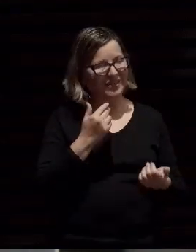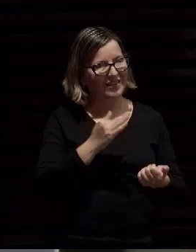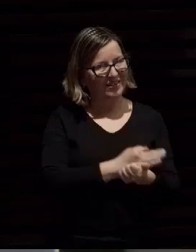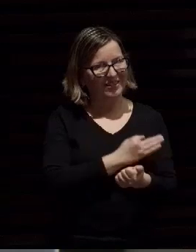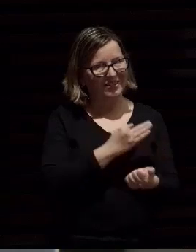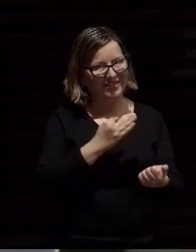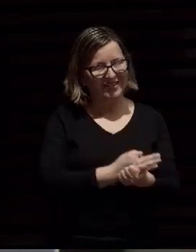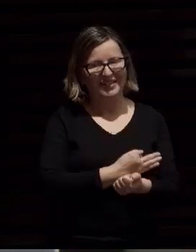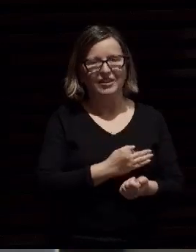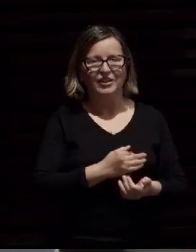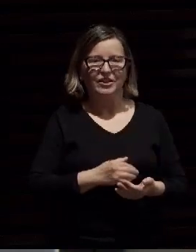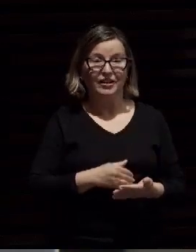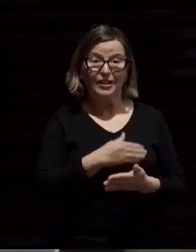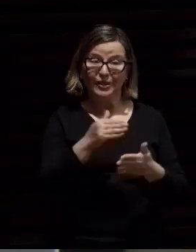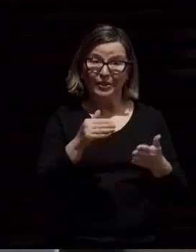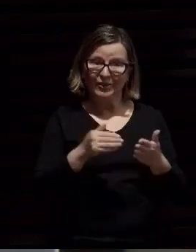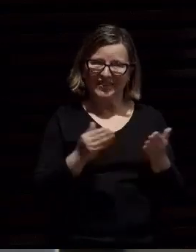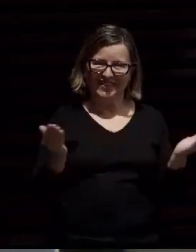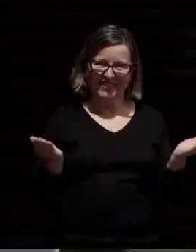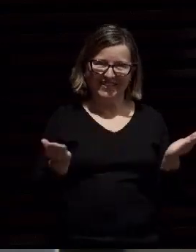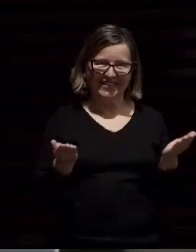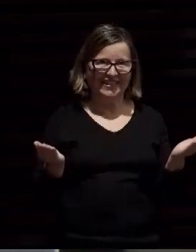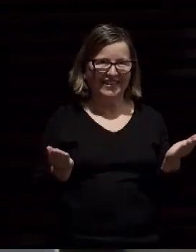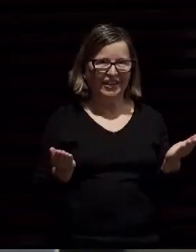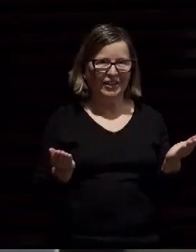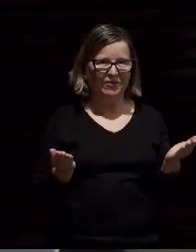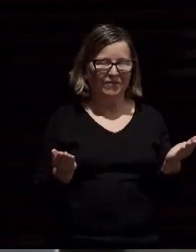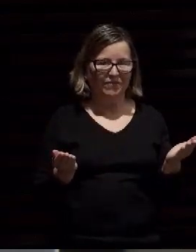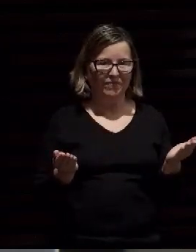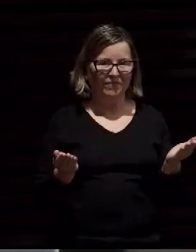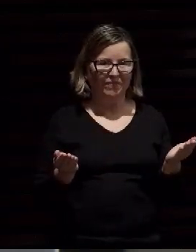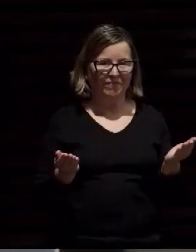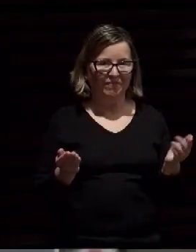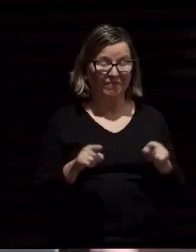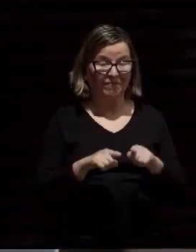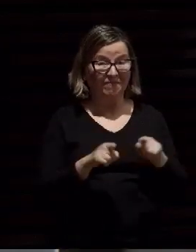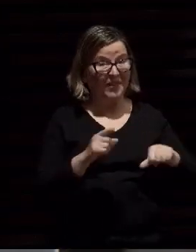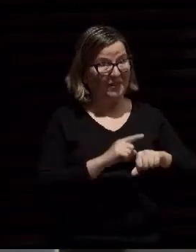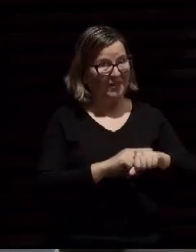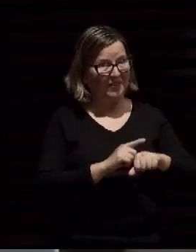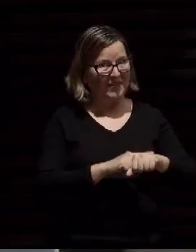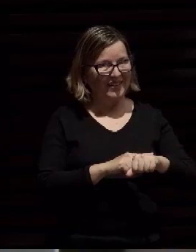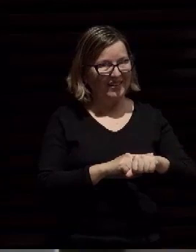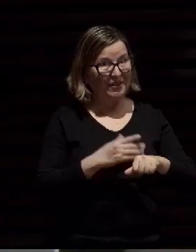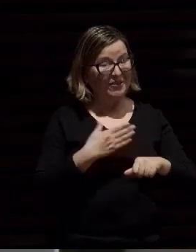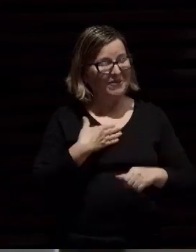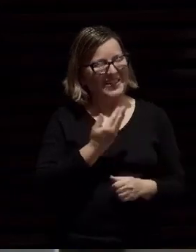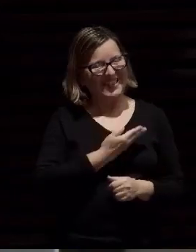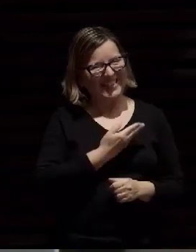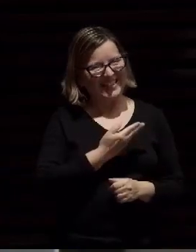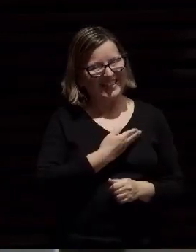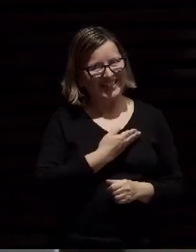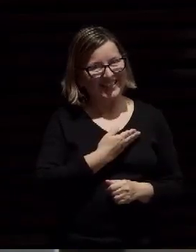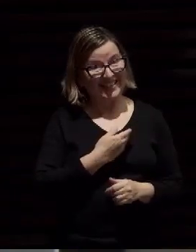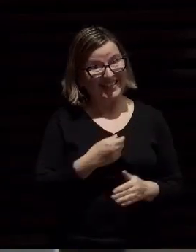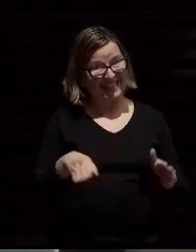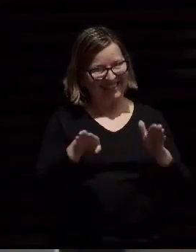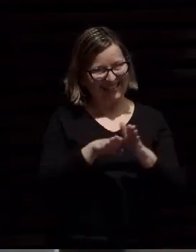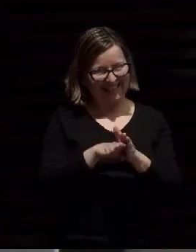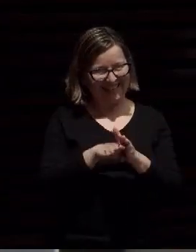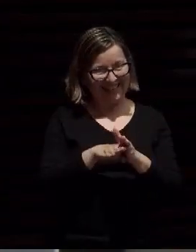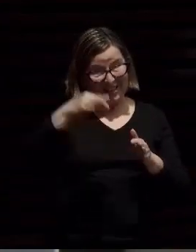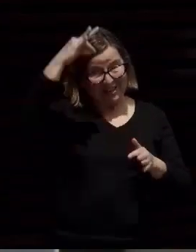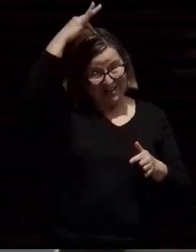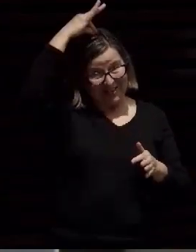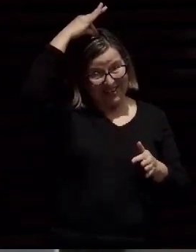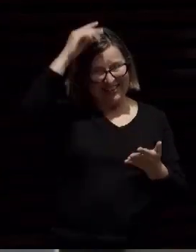suportar tudo agora. Quando, porém, o meu amigo chegar, o